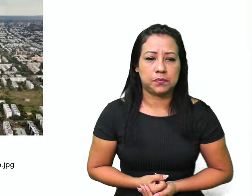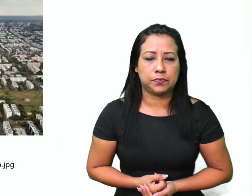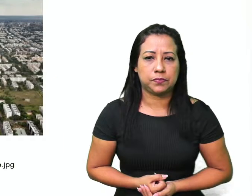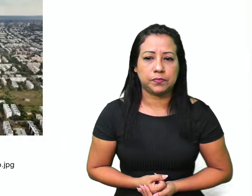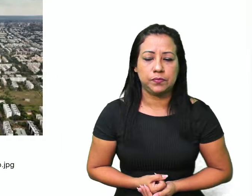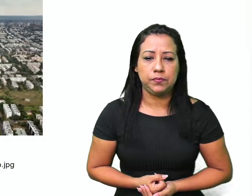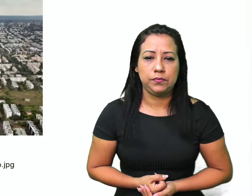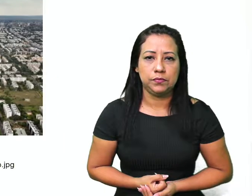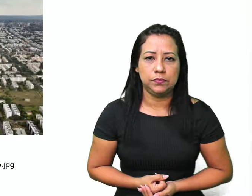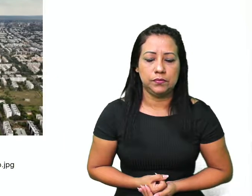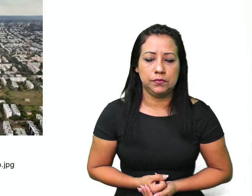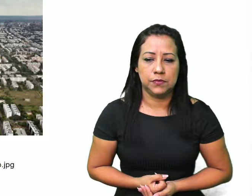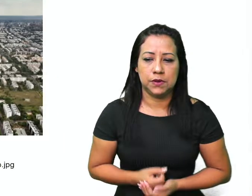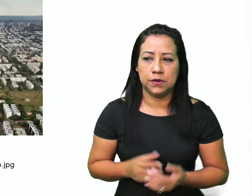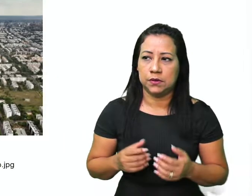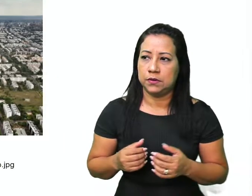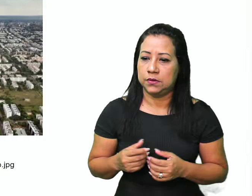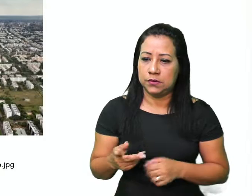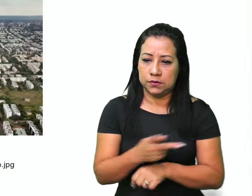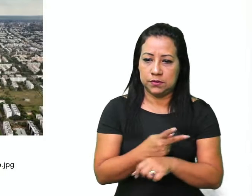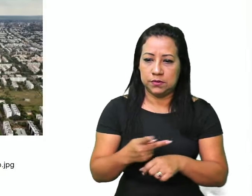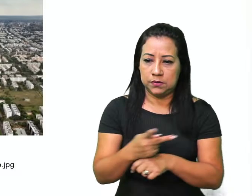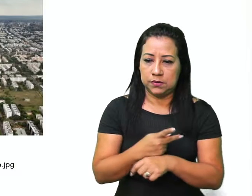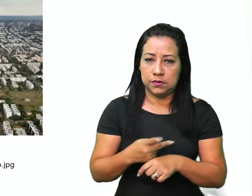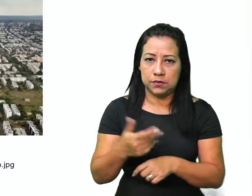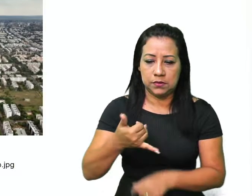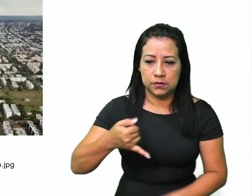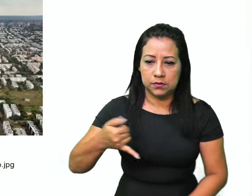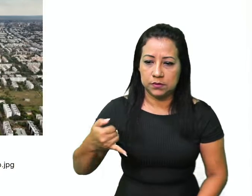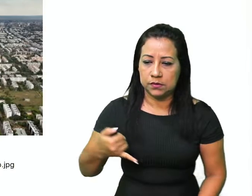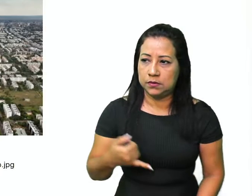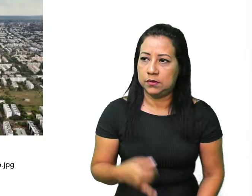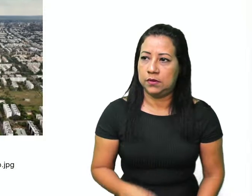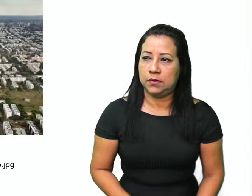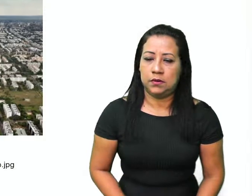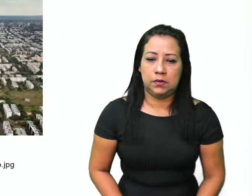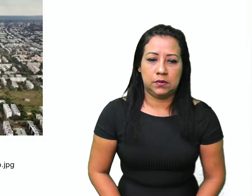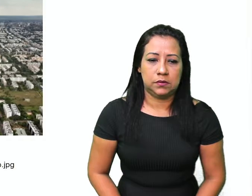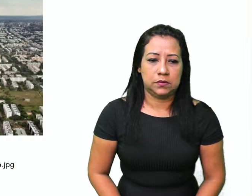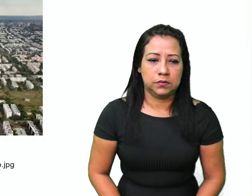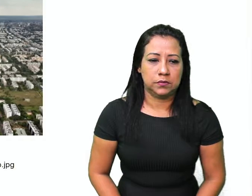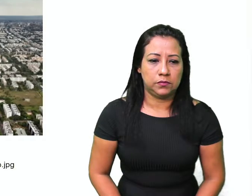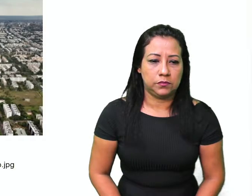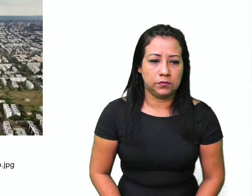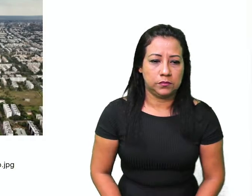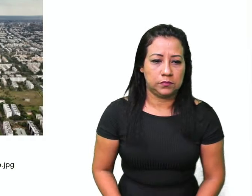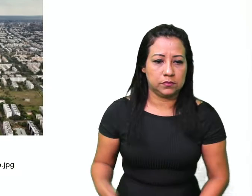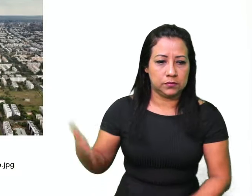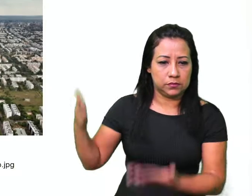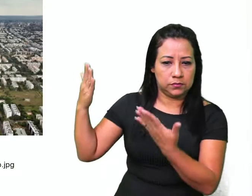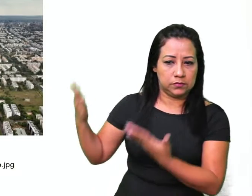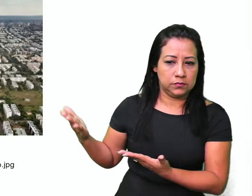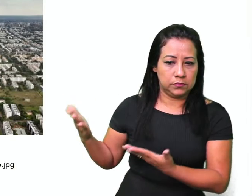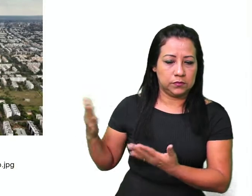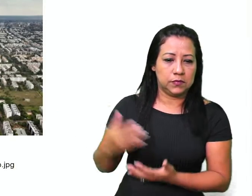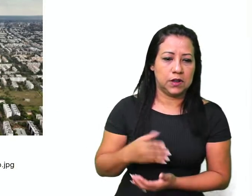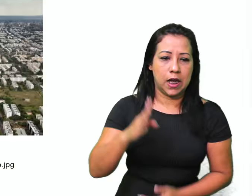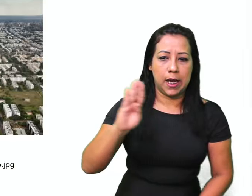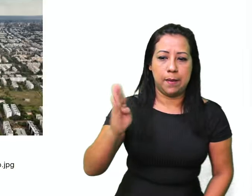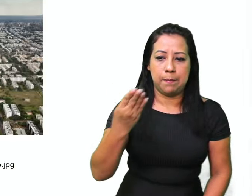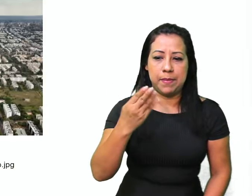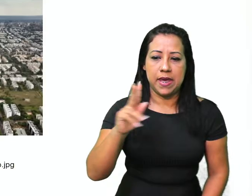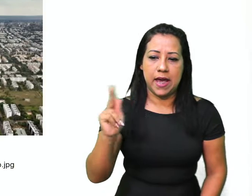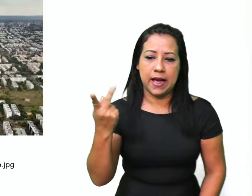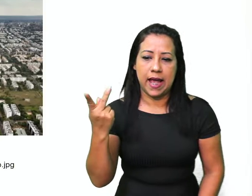minha canetinha? Aqui, ó. Deixa eu ver. Não, essa daqui. Isso aqui é BH, tá? É Belo